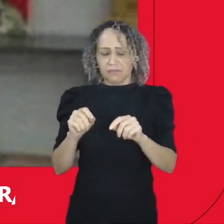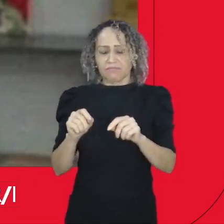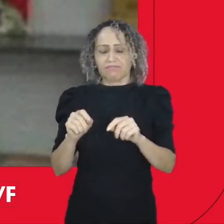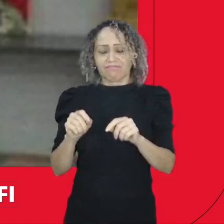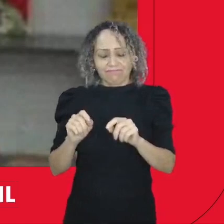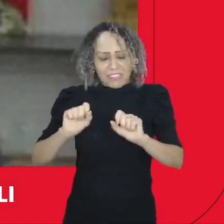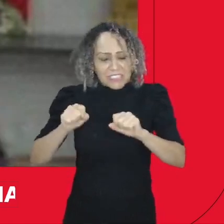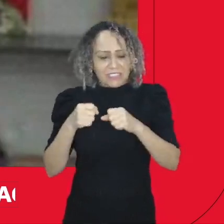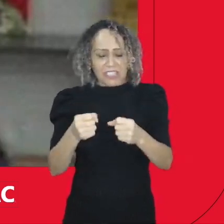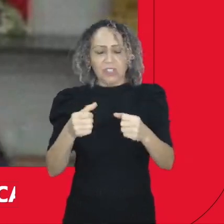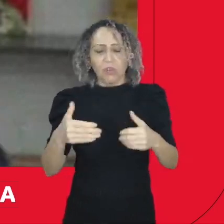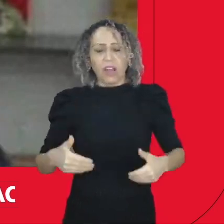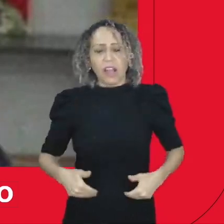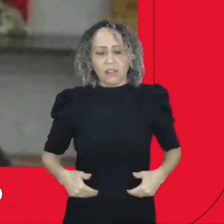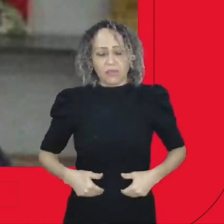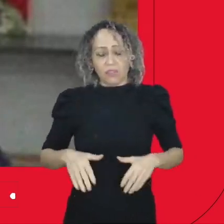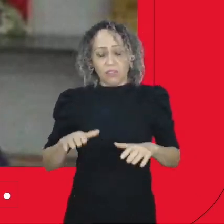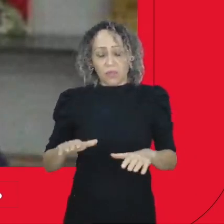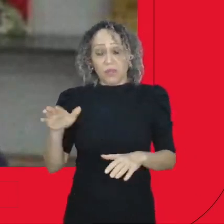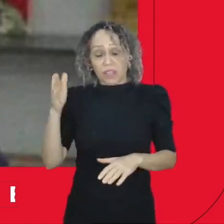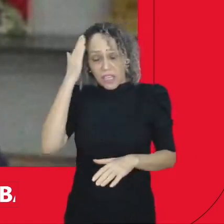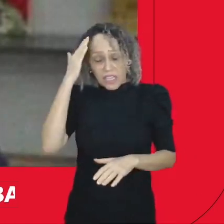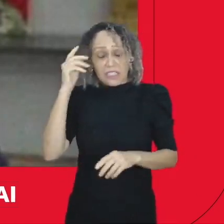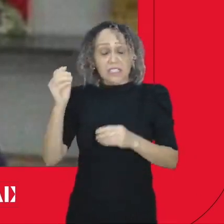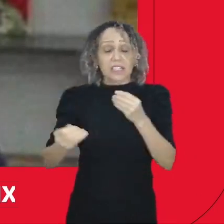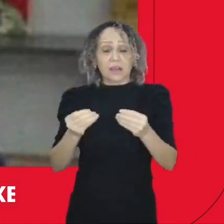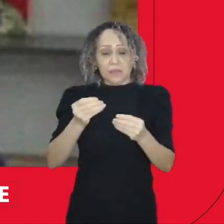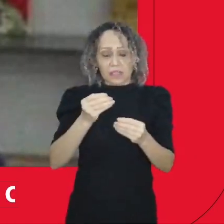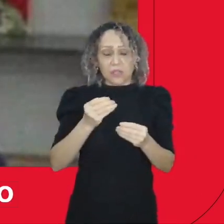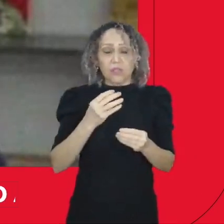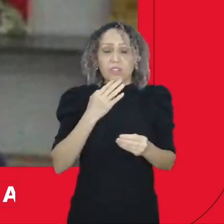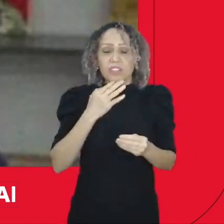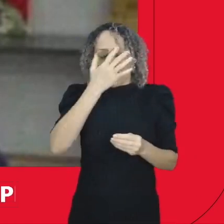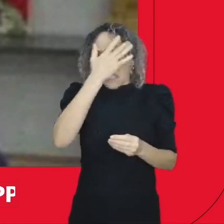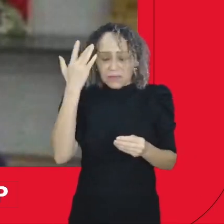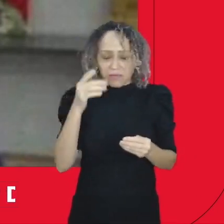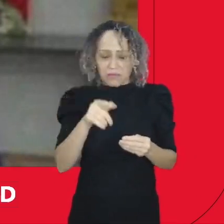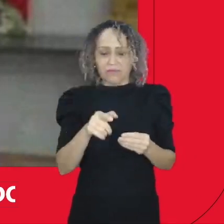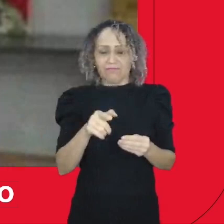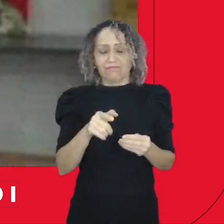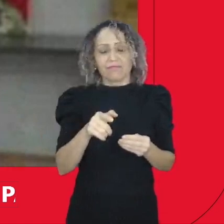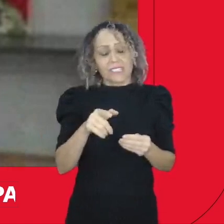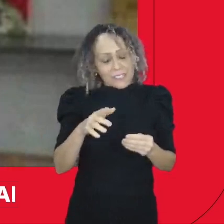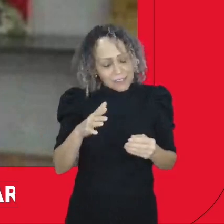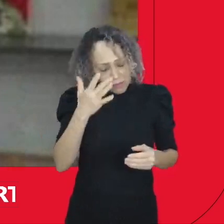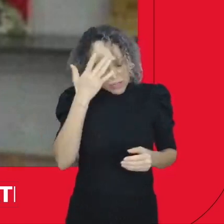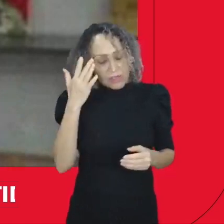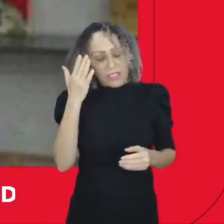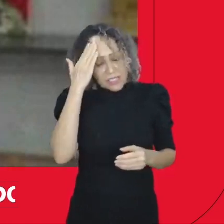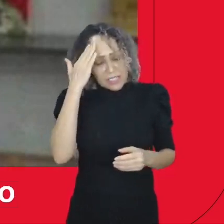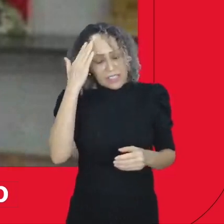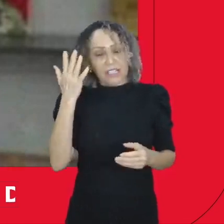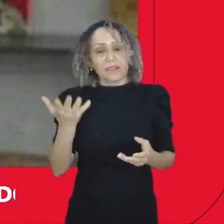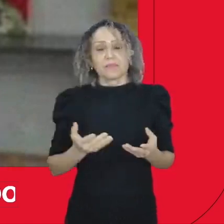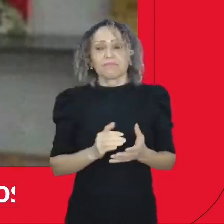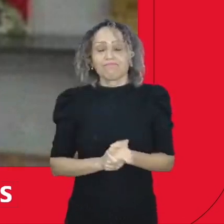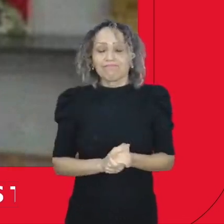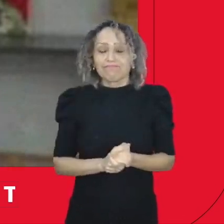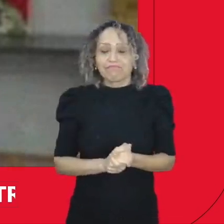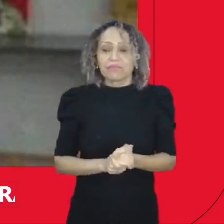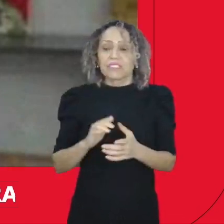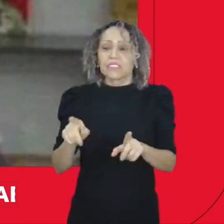lá atrás, quando era governo nacional, Fernando Henrique Cardoso, Olívio Dutra foi governador e constituiu um programa chamado